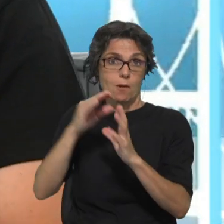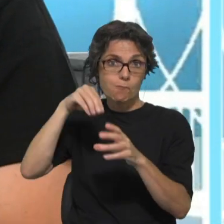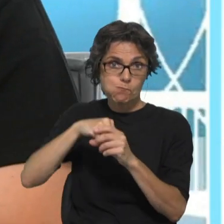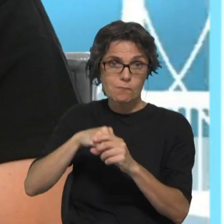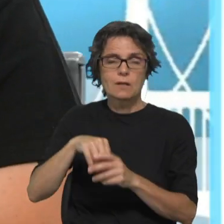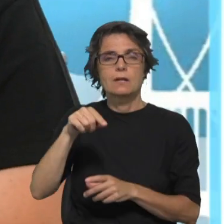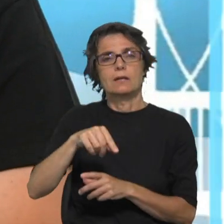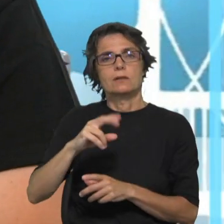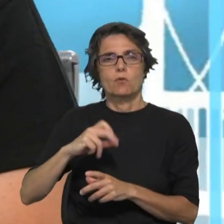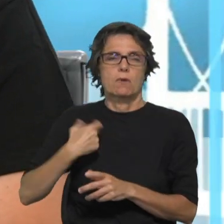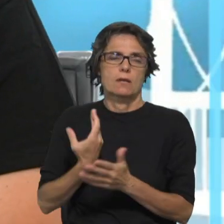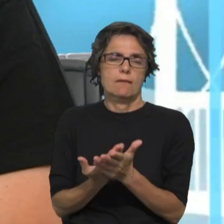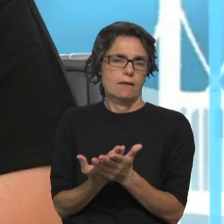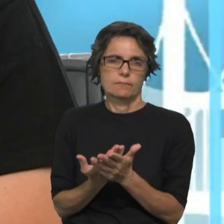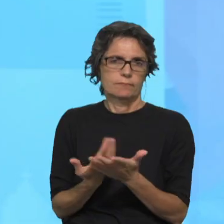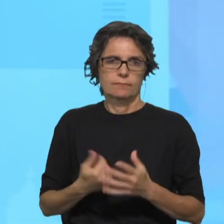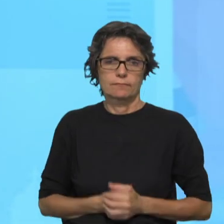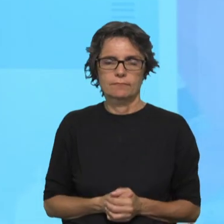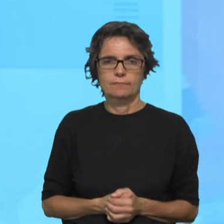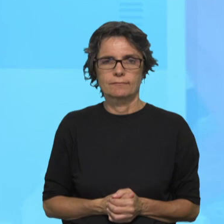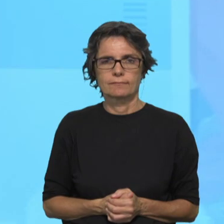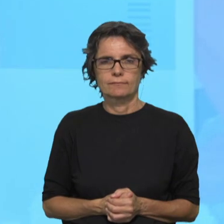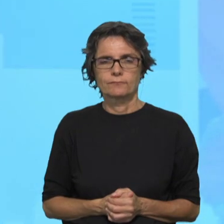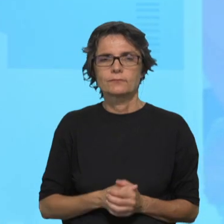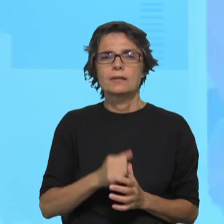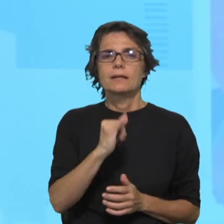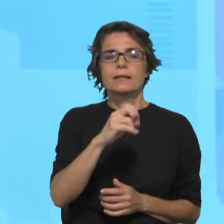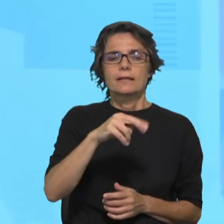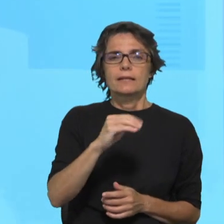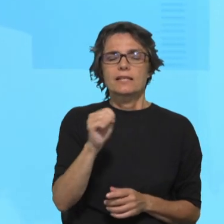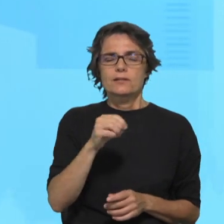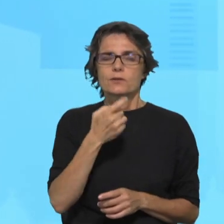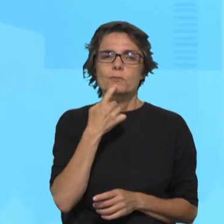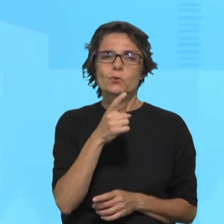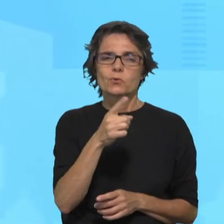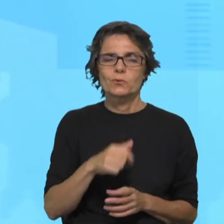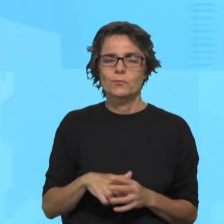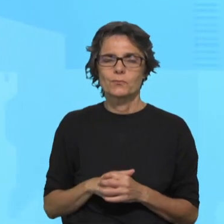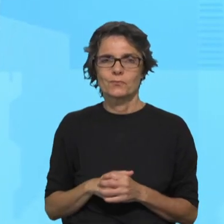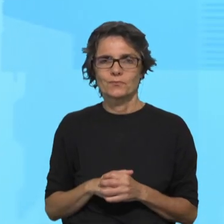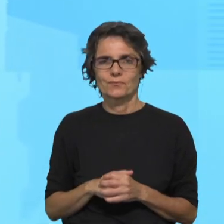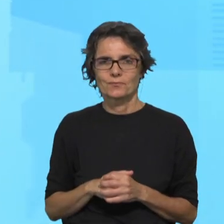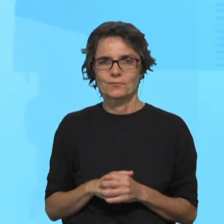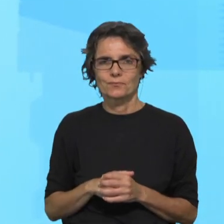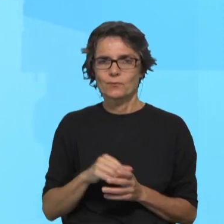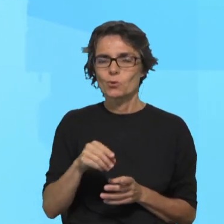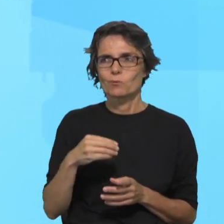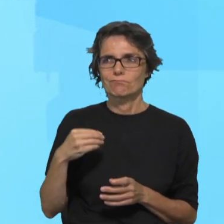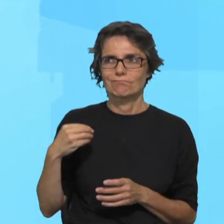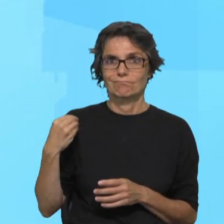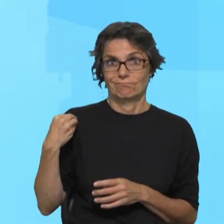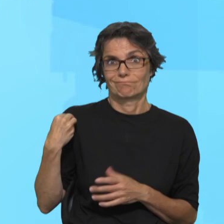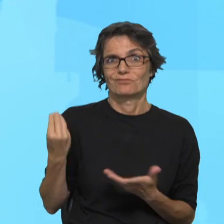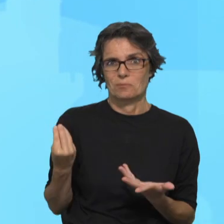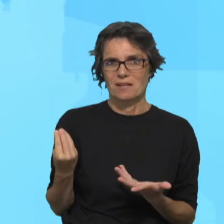dimensão riquíssima, única. Inês Santos, como é que também sentiste este apelo, digamos,